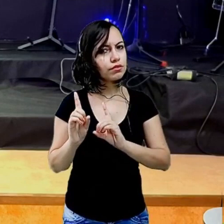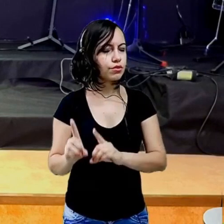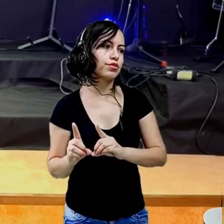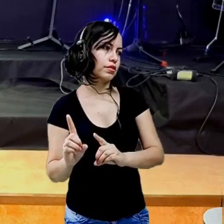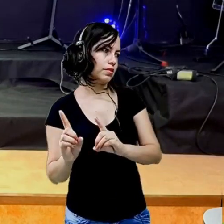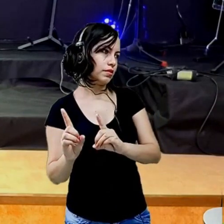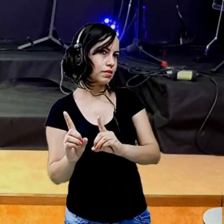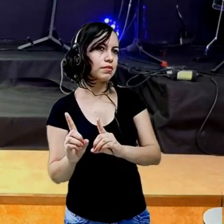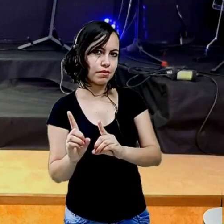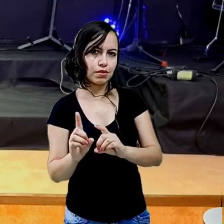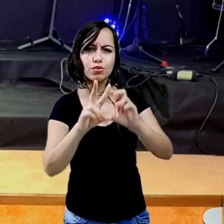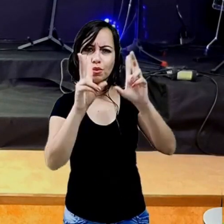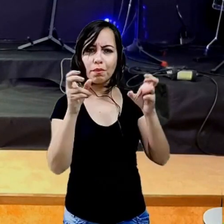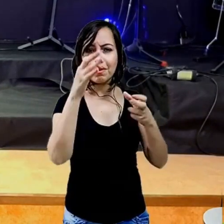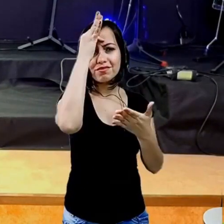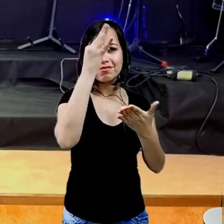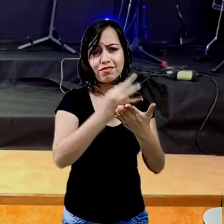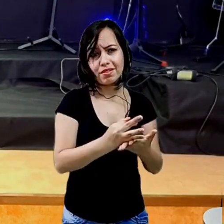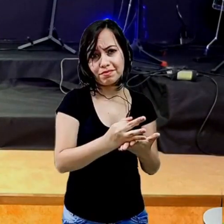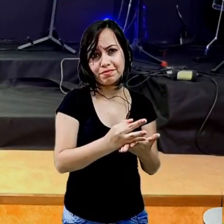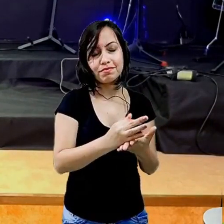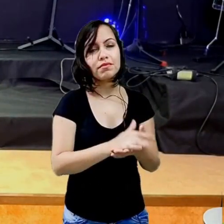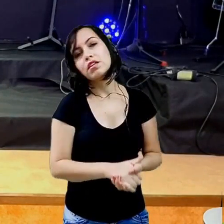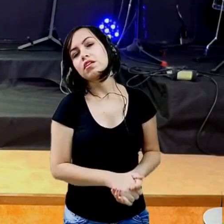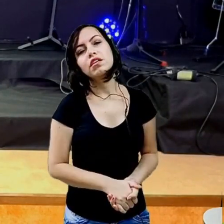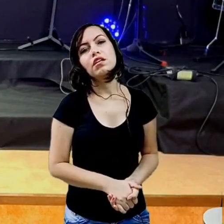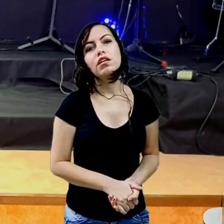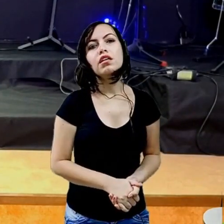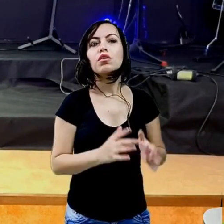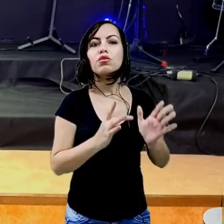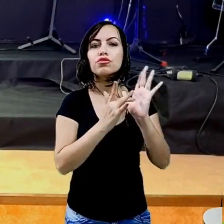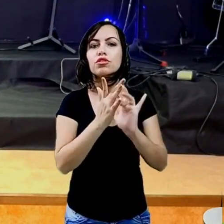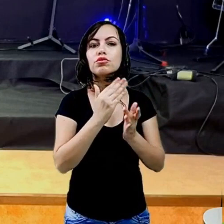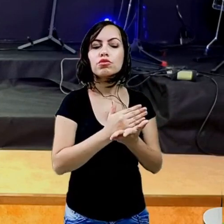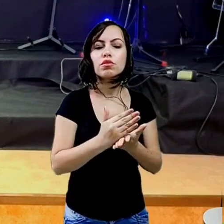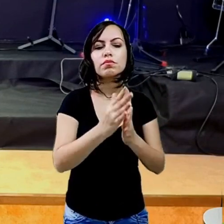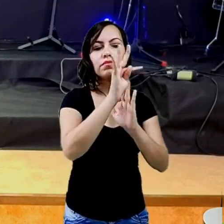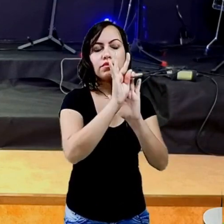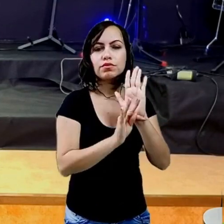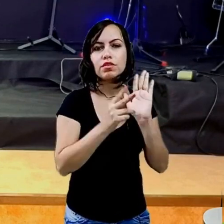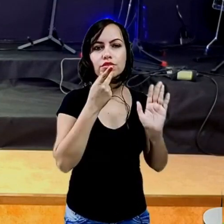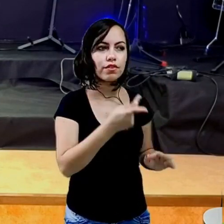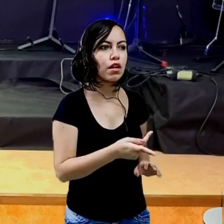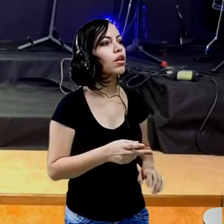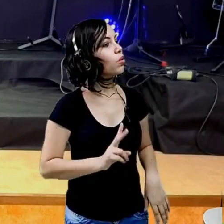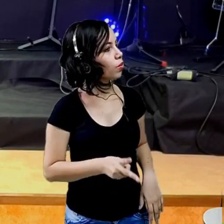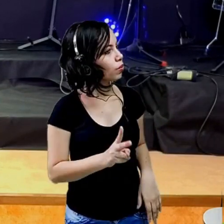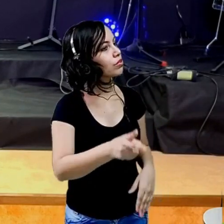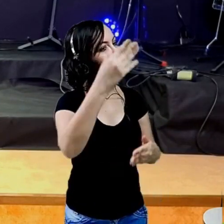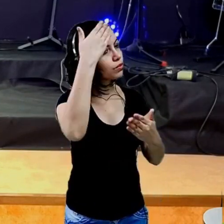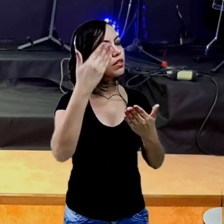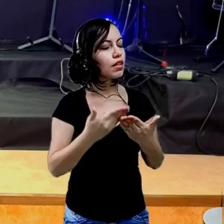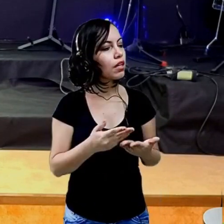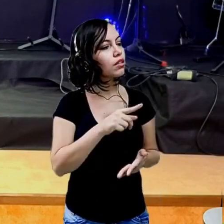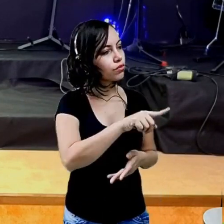à sua fé. Então Jesus começa o texto dizendo: continue crendo, vocês têm